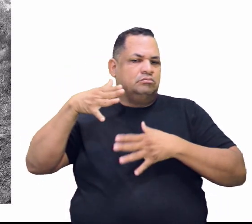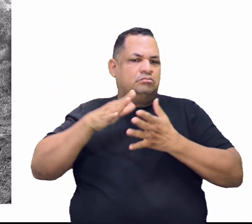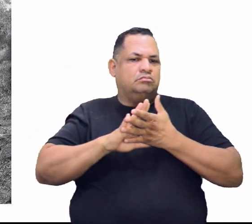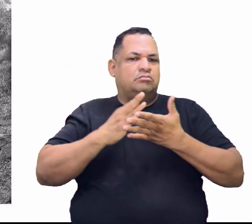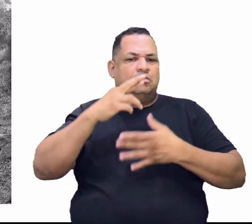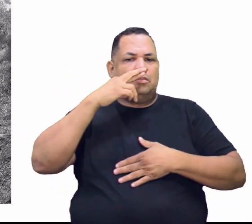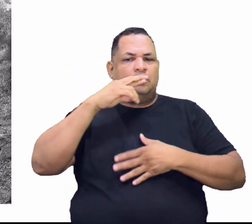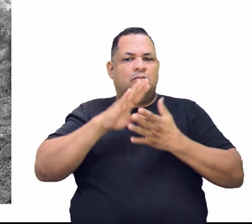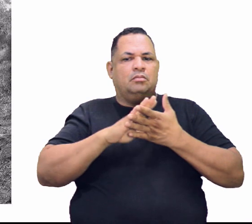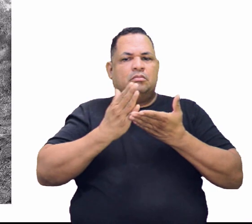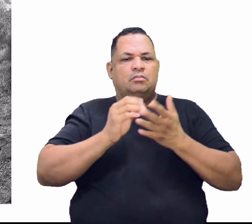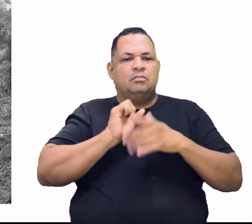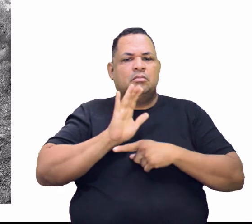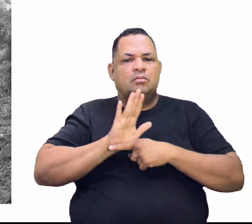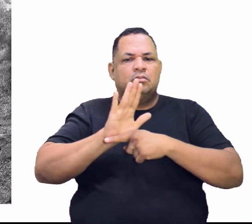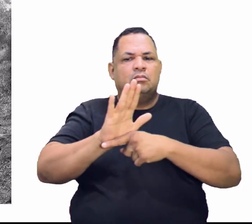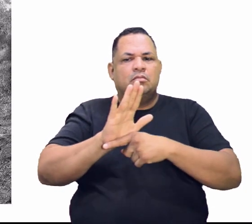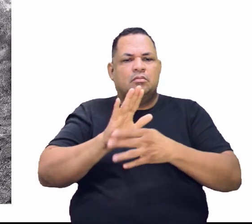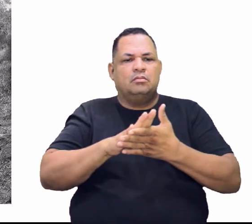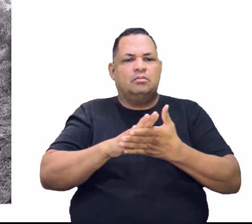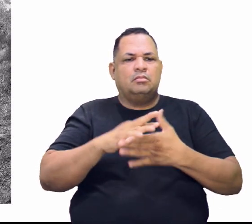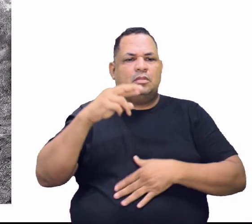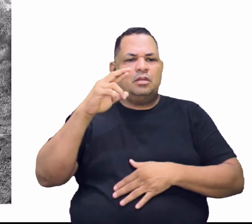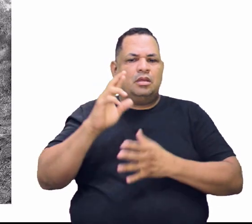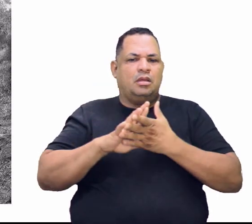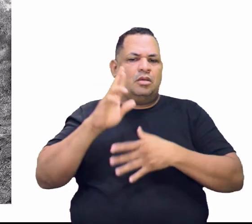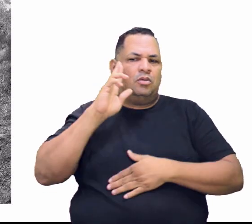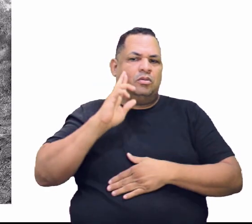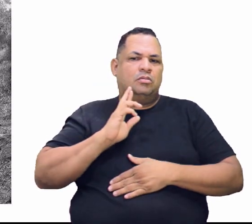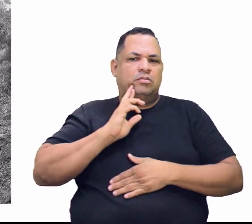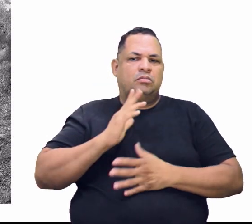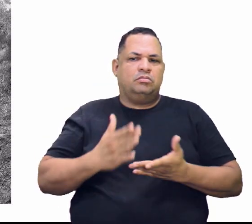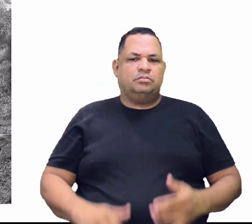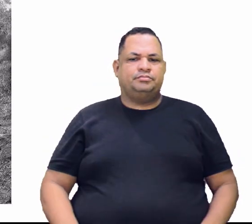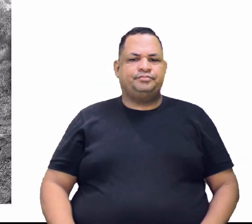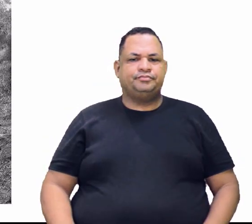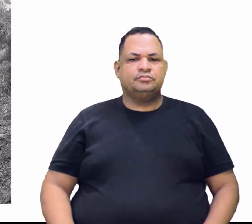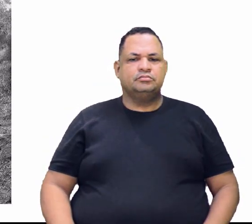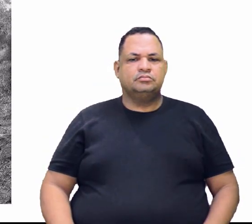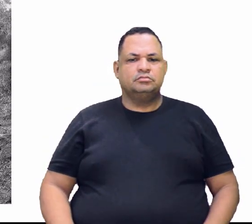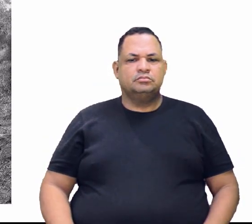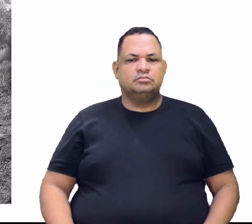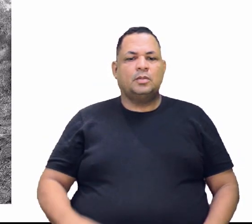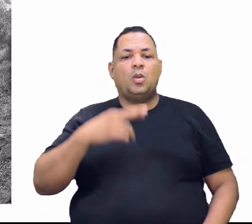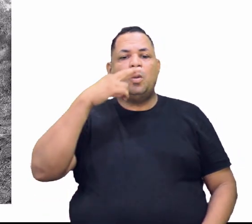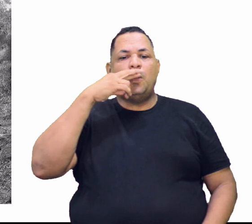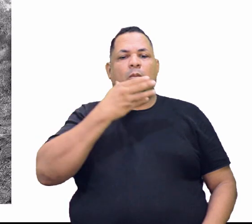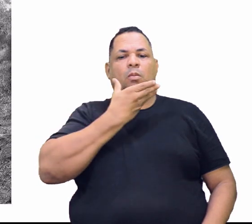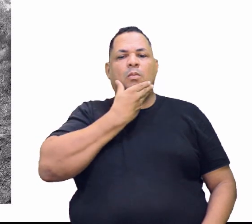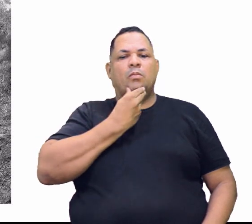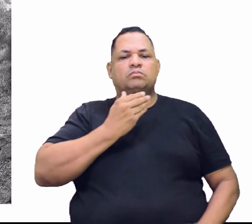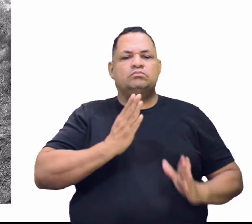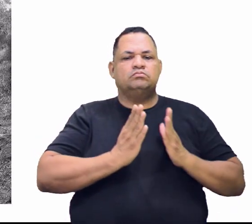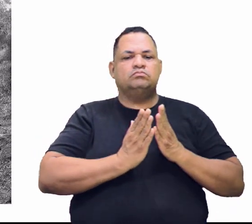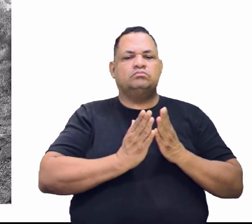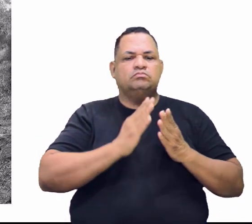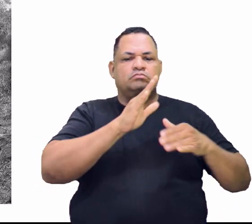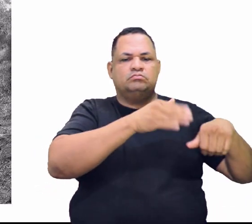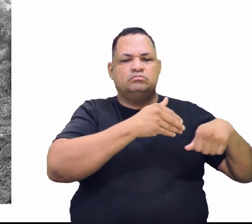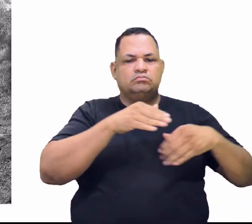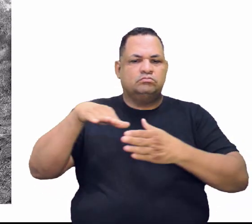seus auxiliares na expedição da Rondônia. Olha aqui o Rondon, as suas